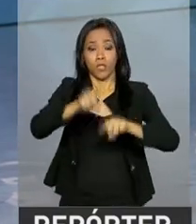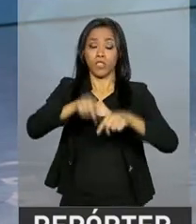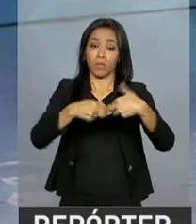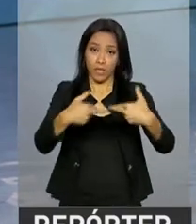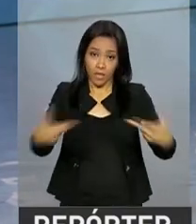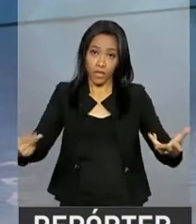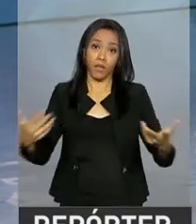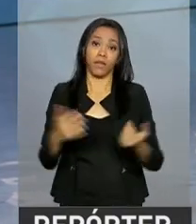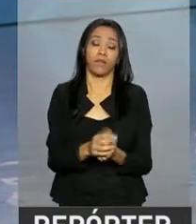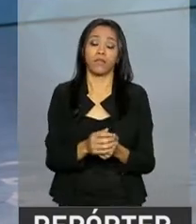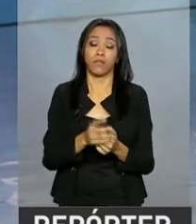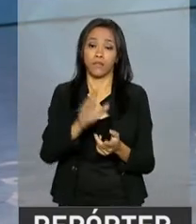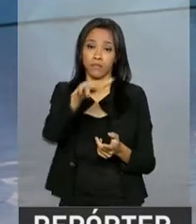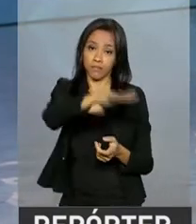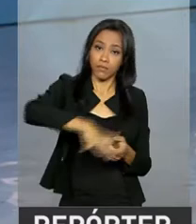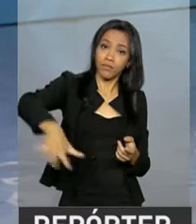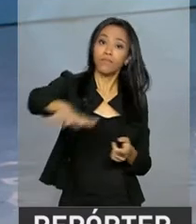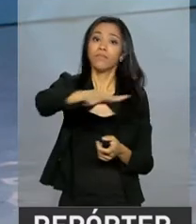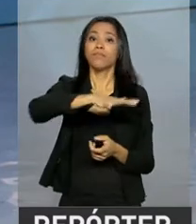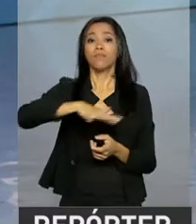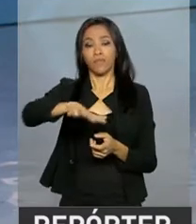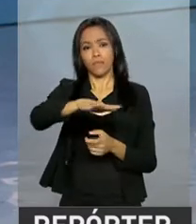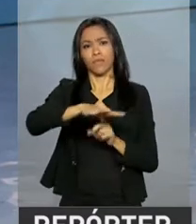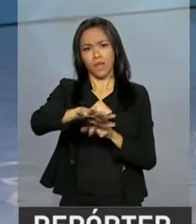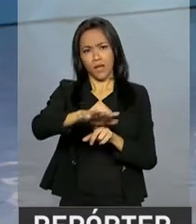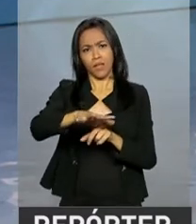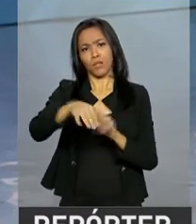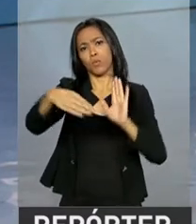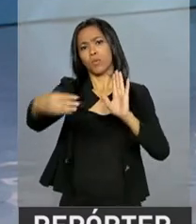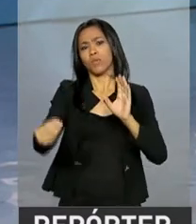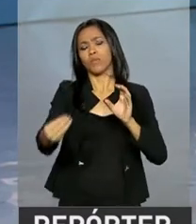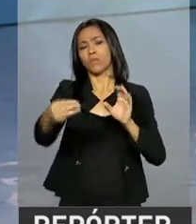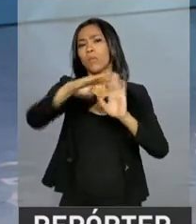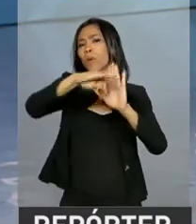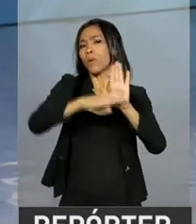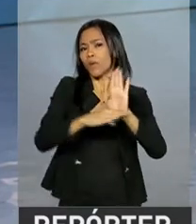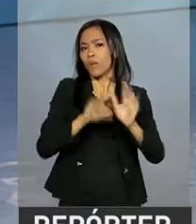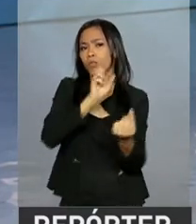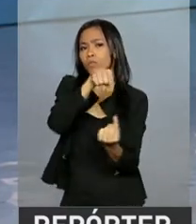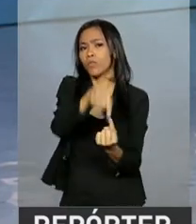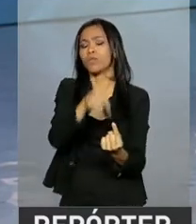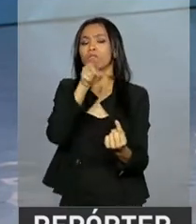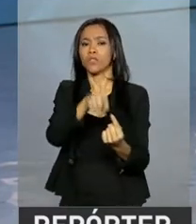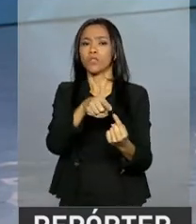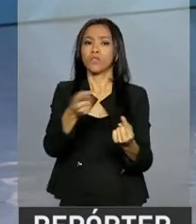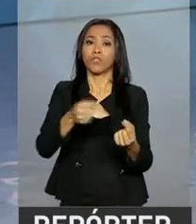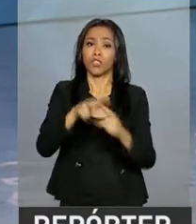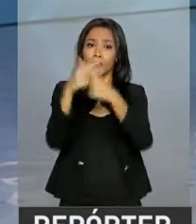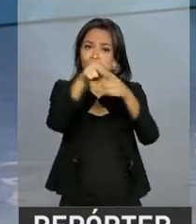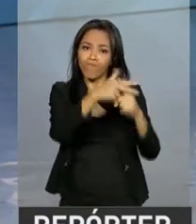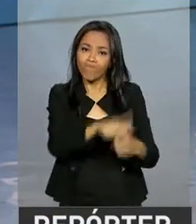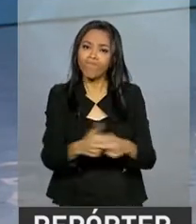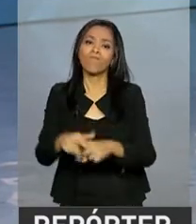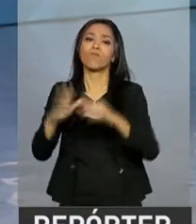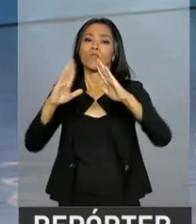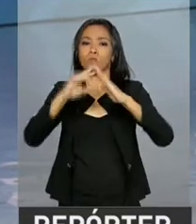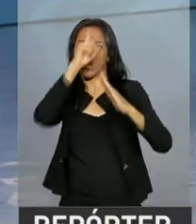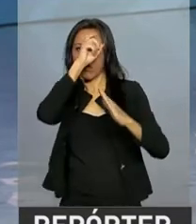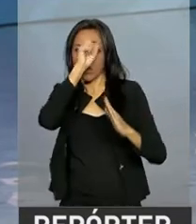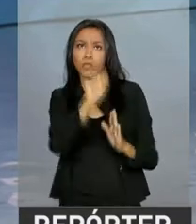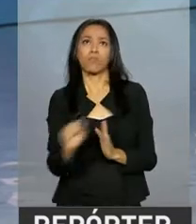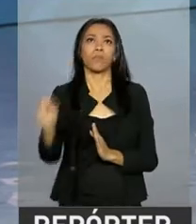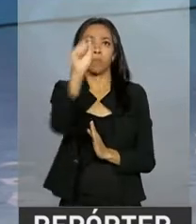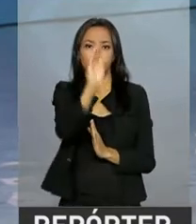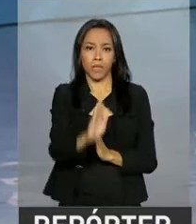de equipamentos no âmbito do programa nacional de reestruturação dos hospitais universitários federais esse valor também